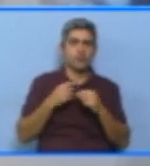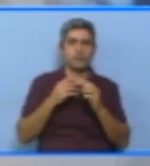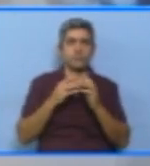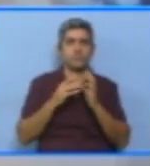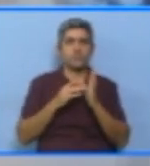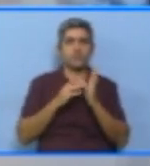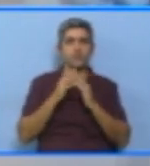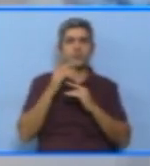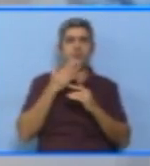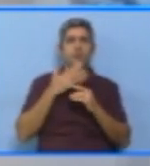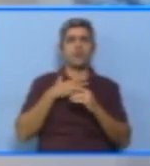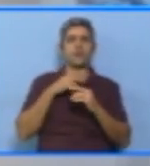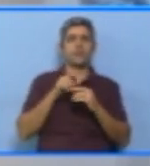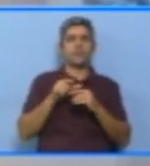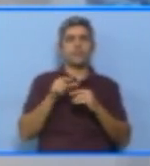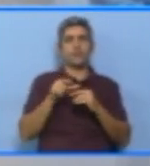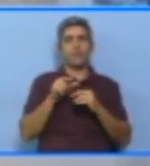dar-nos